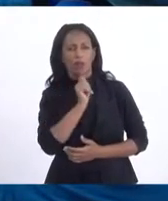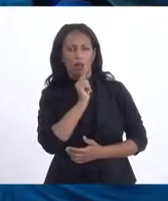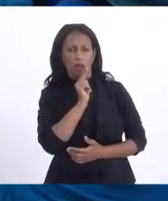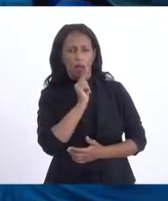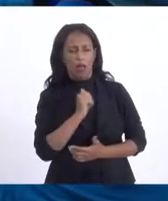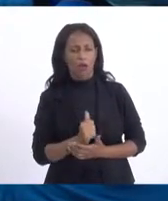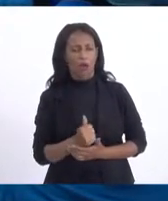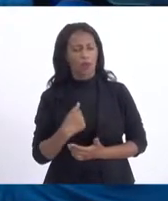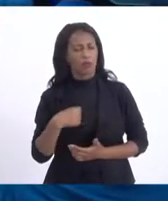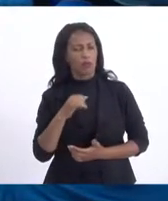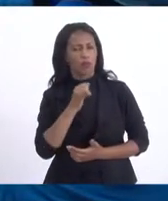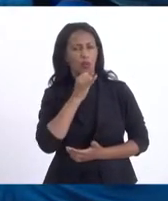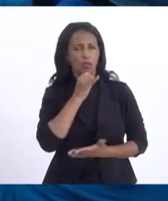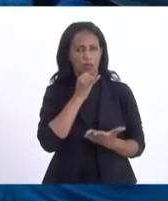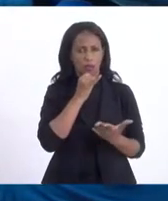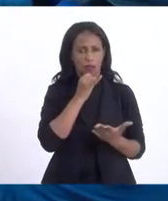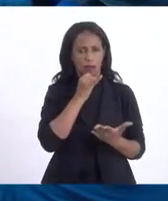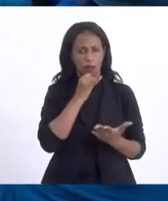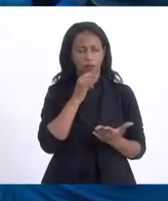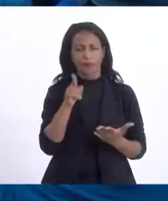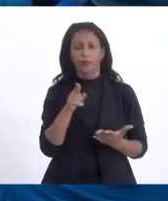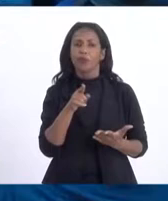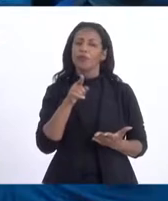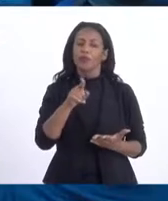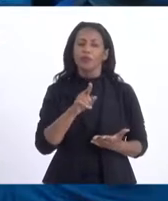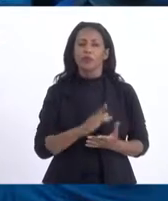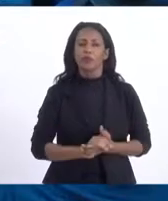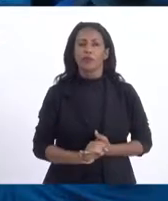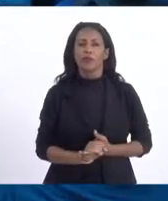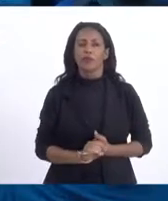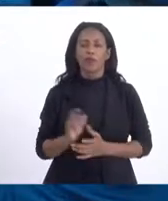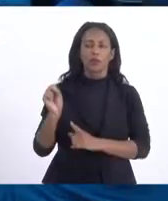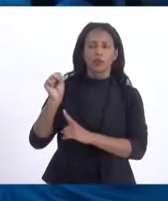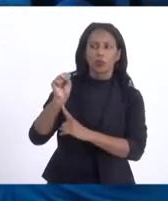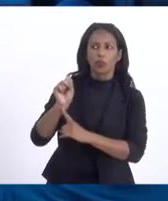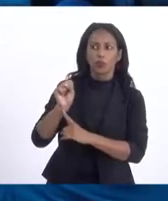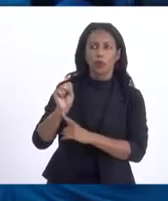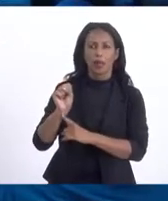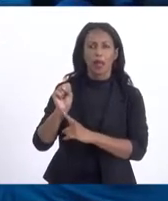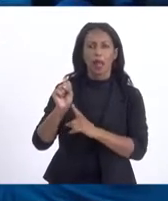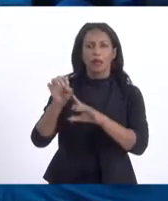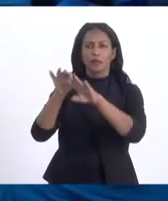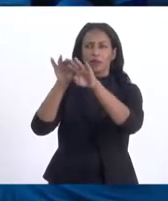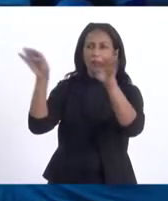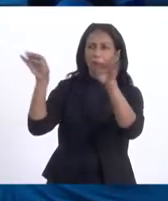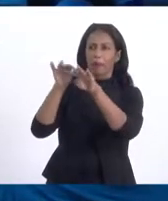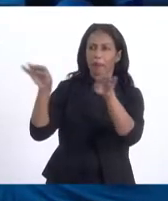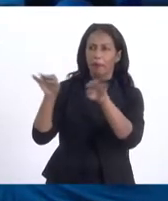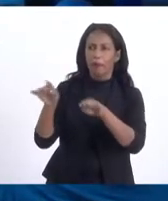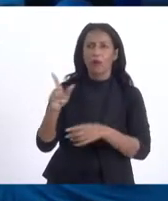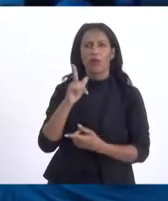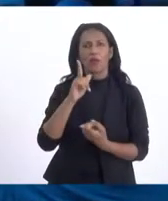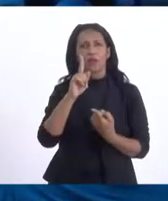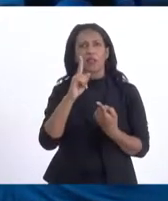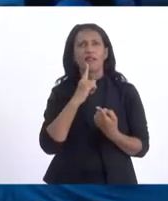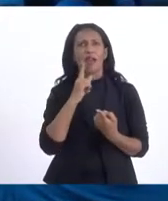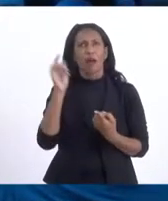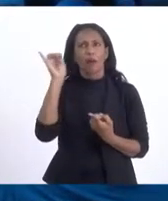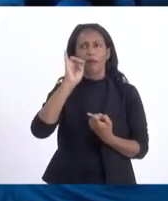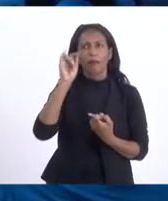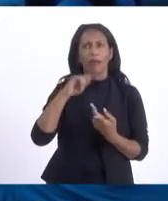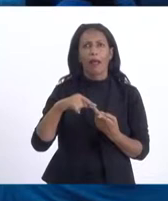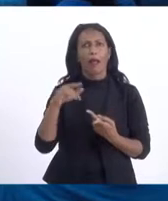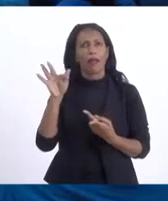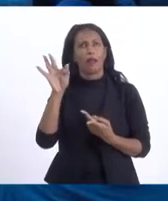eu sempre dou o exemplo. Você vai nos supermercados, nas gôndolas, você vê água da Itália, da França,